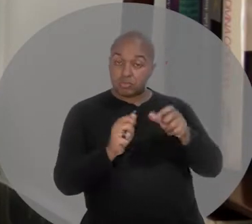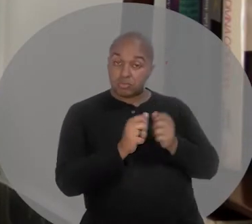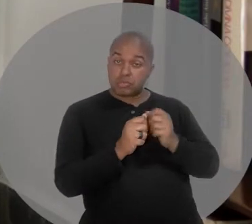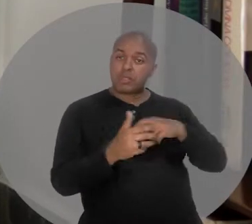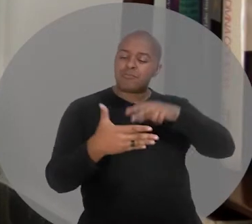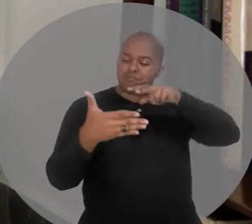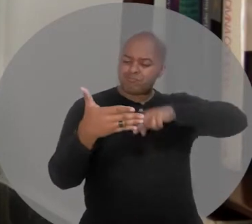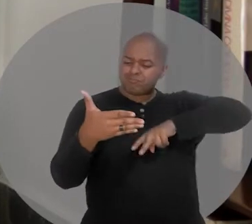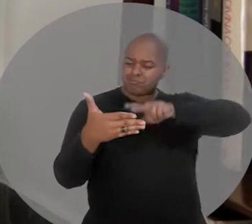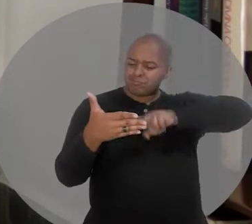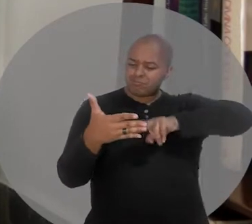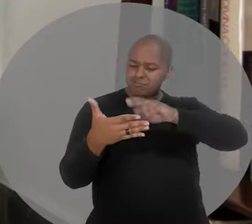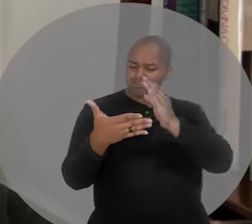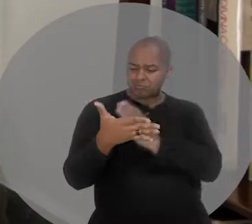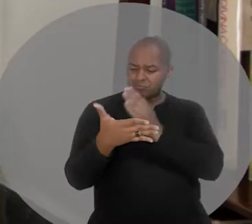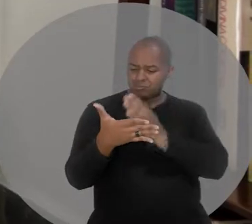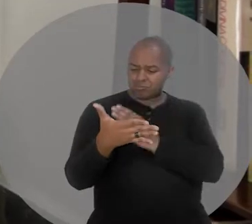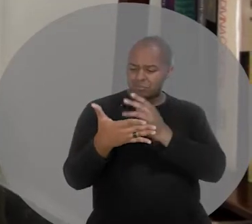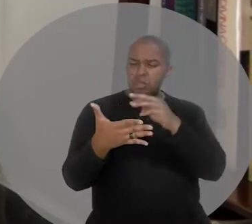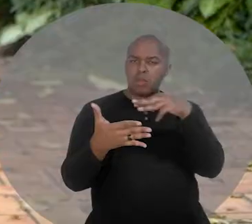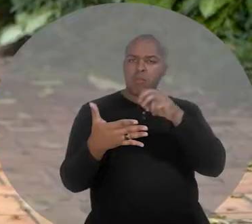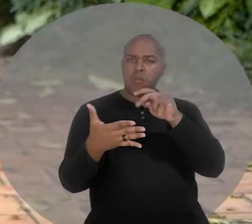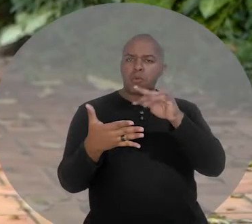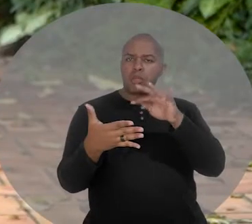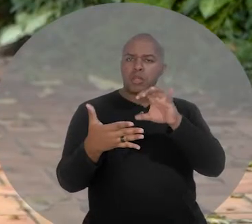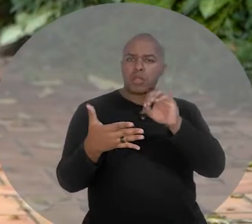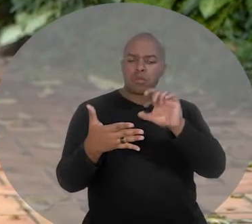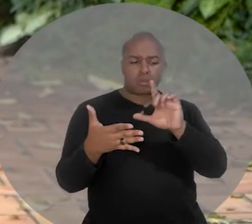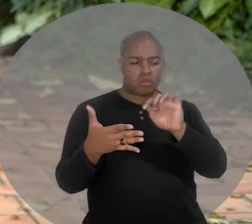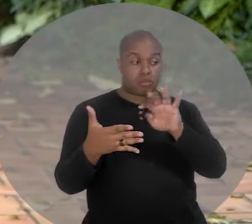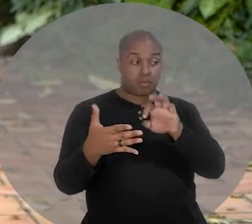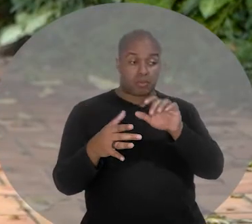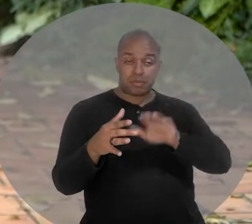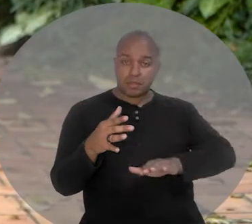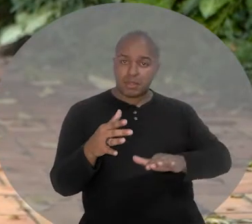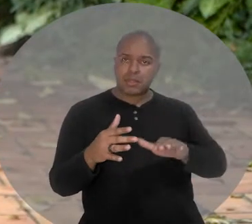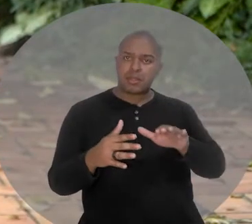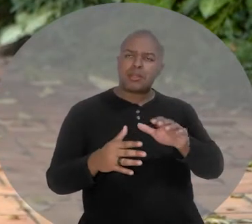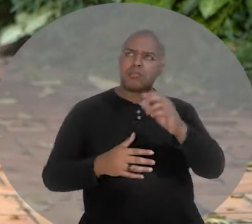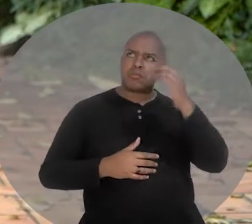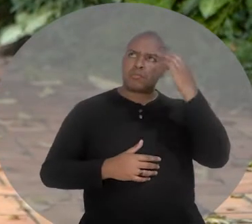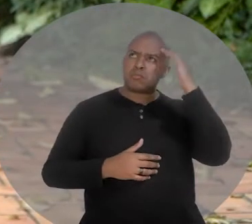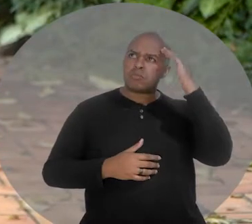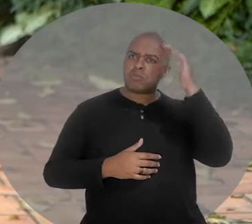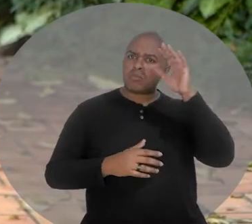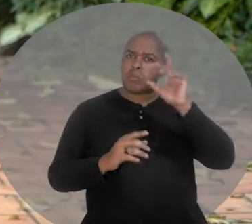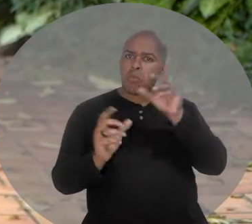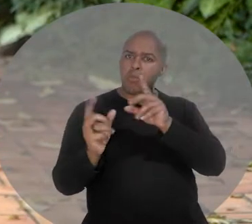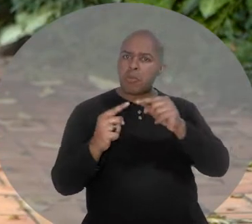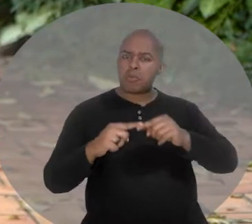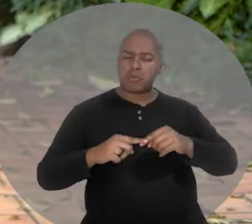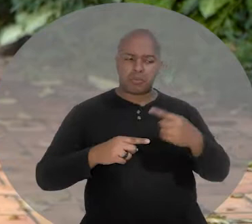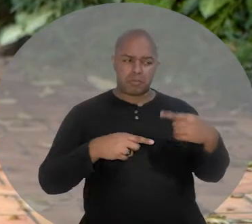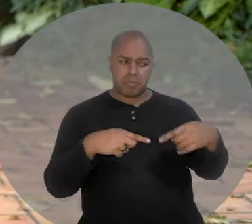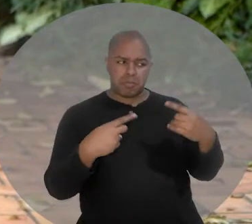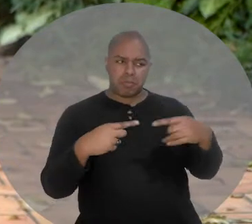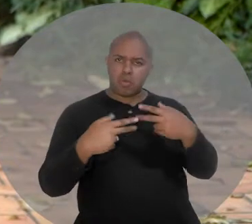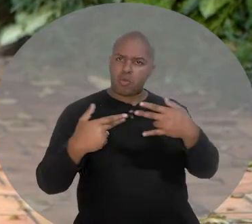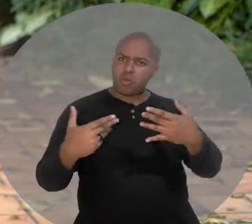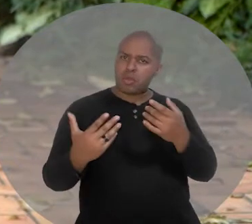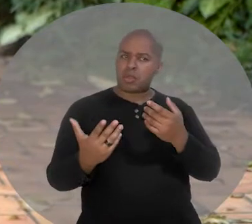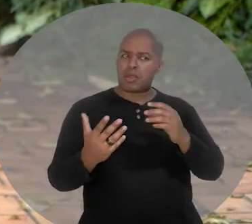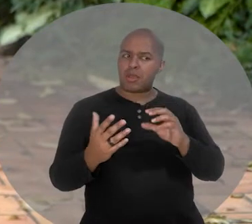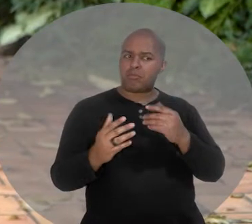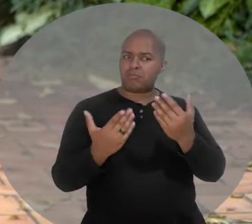dela e lia a coleção inteira do Monteiro Lobato. Desde pequena, ela se intelectualizou muito. Ela discutia coisas,